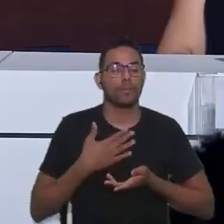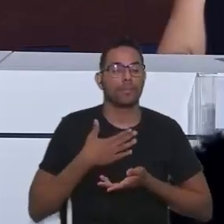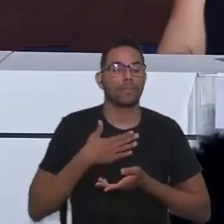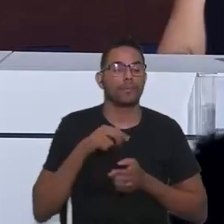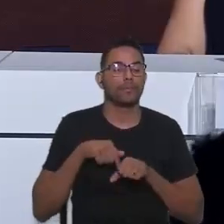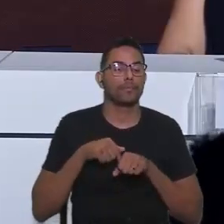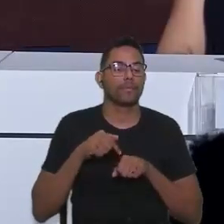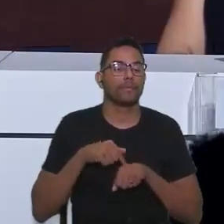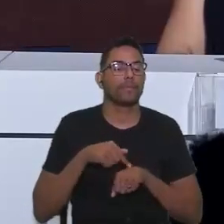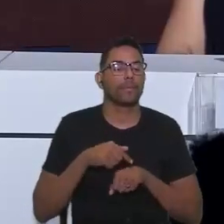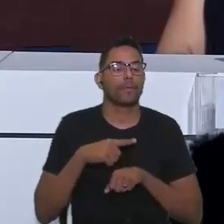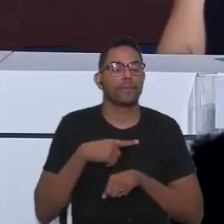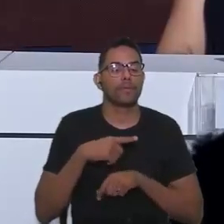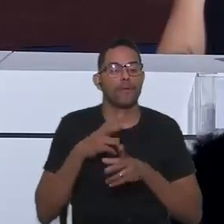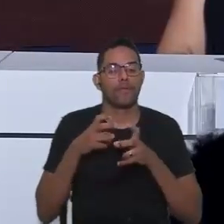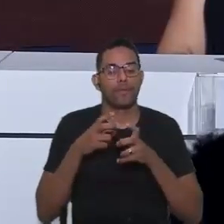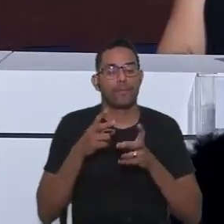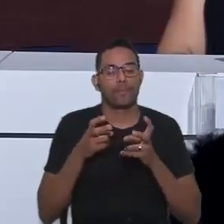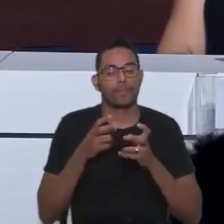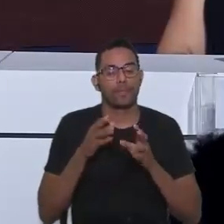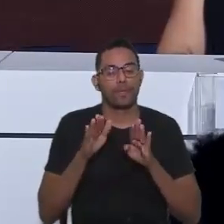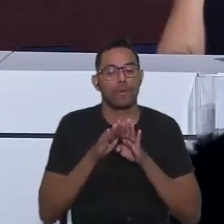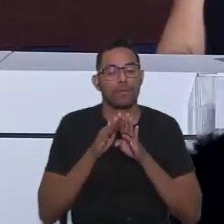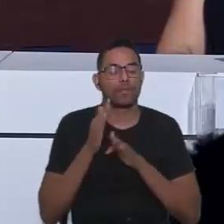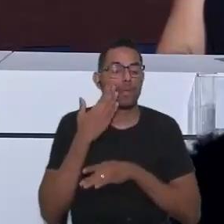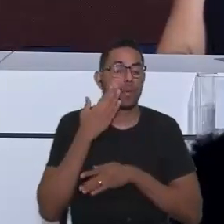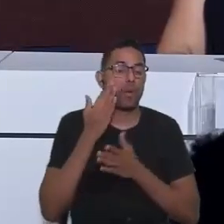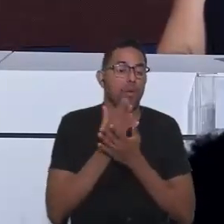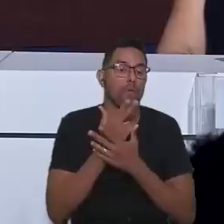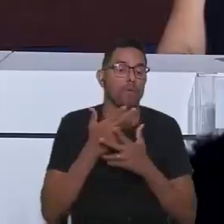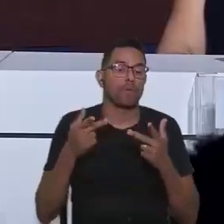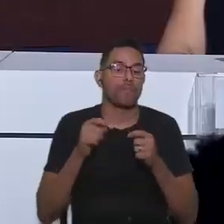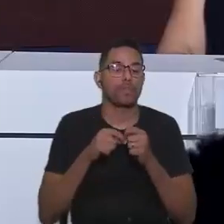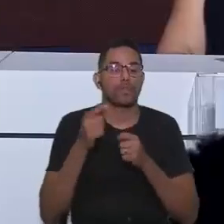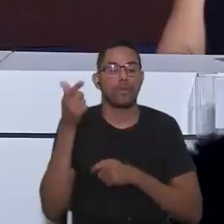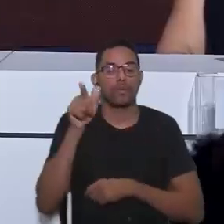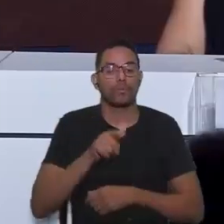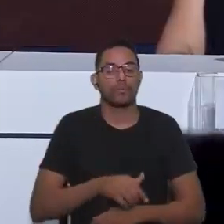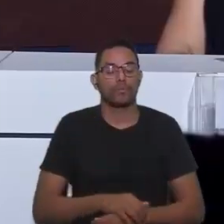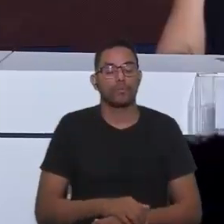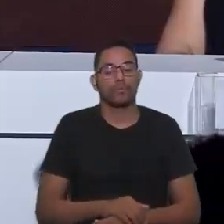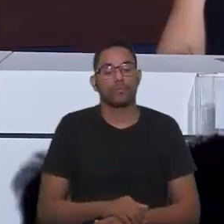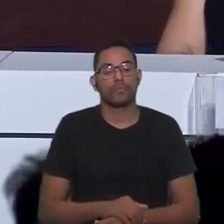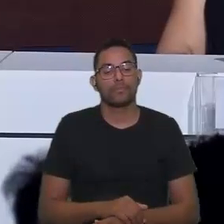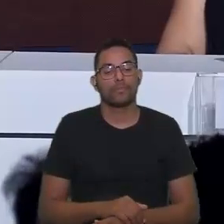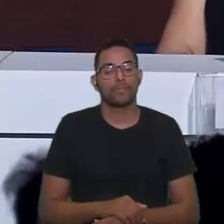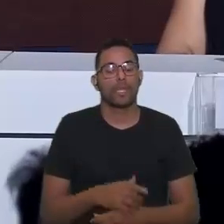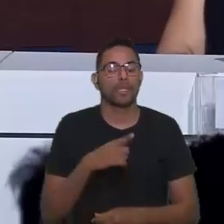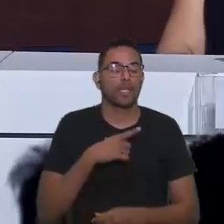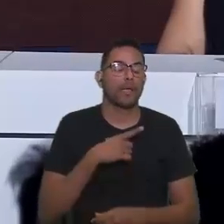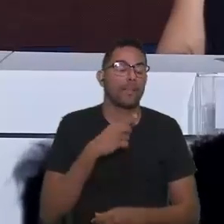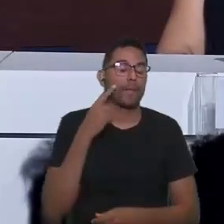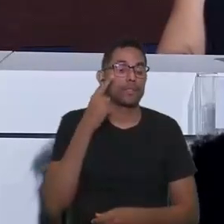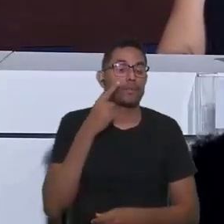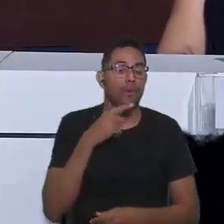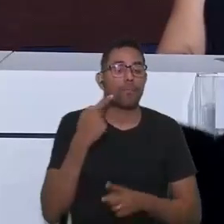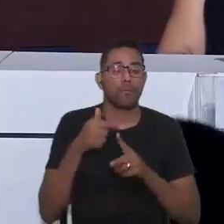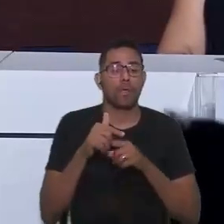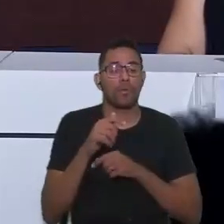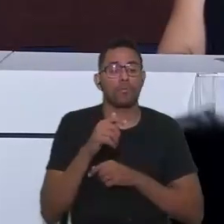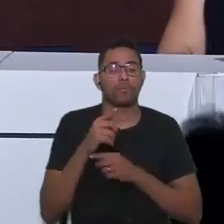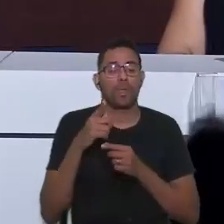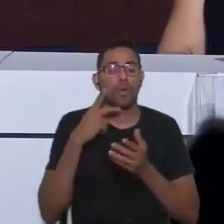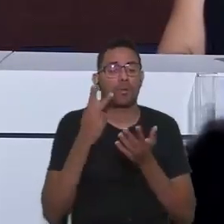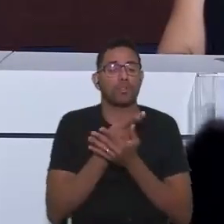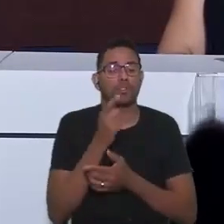neste instante, tem que ver com isso. Sabermos uma coisa e fazermos outra. E eu tenho vindo a pensar, por que razão